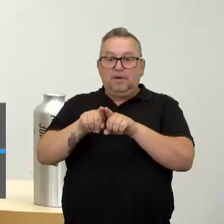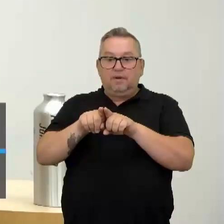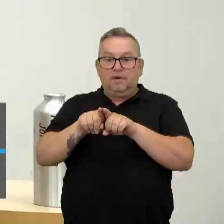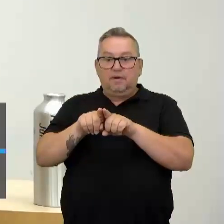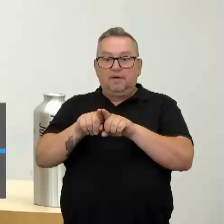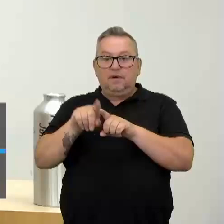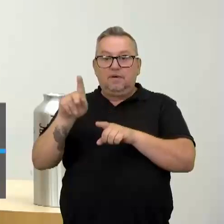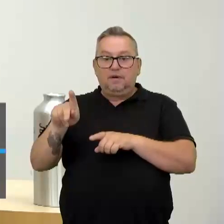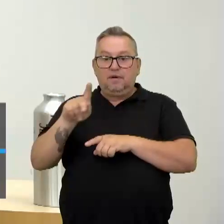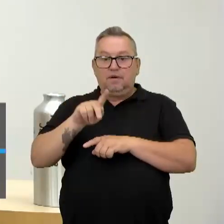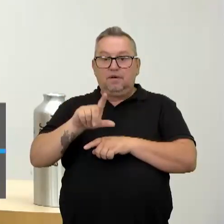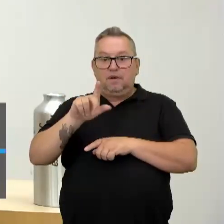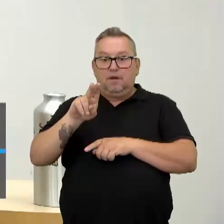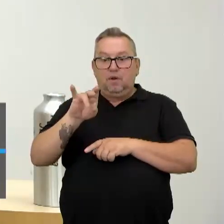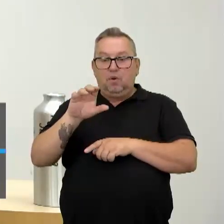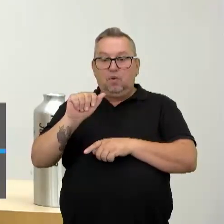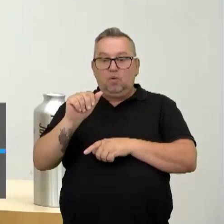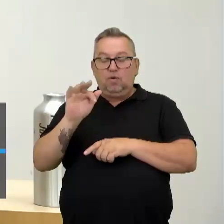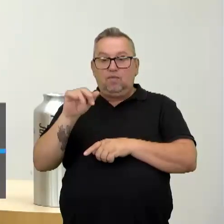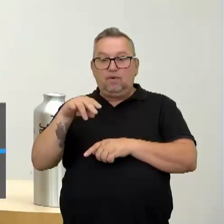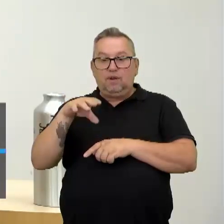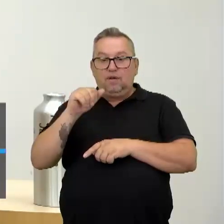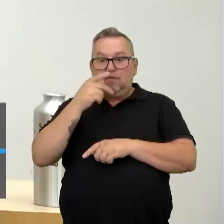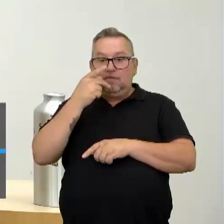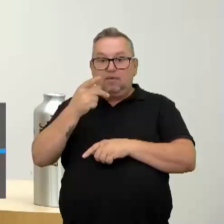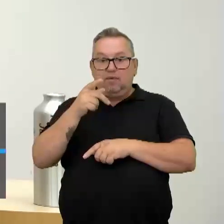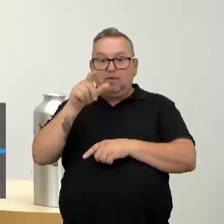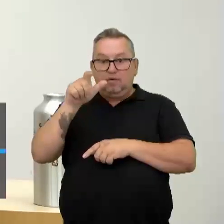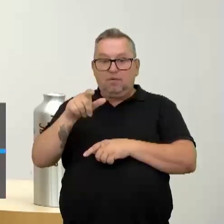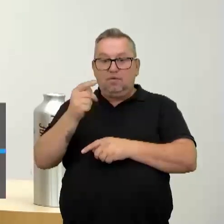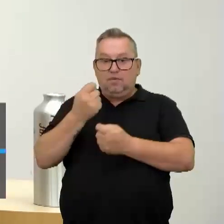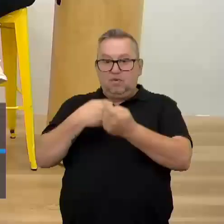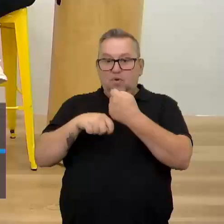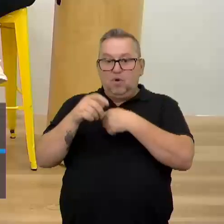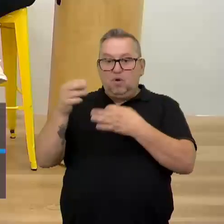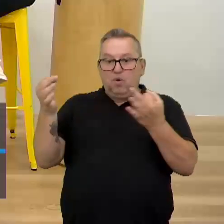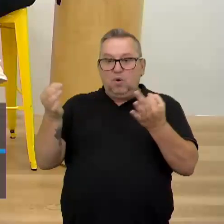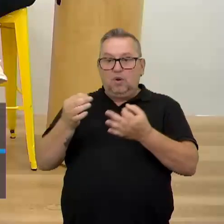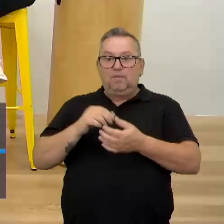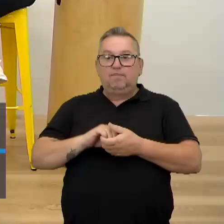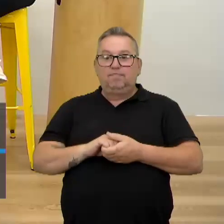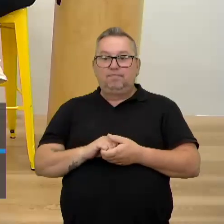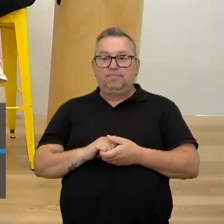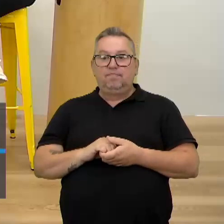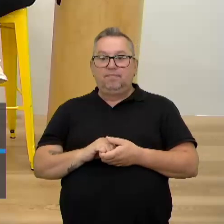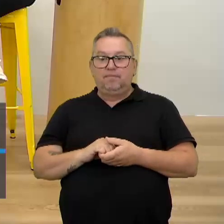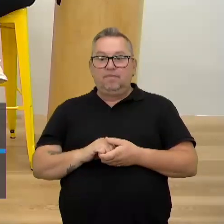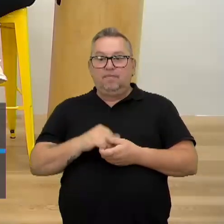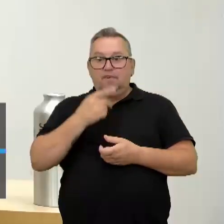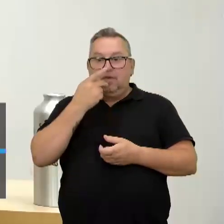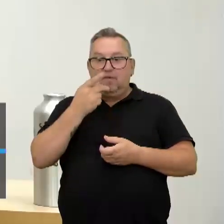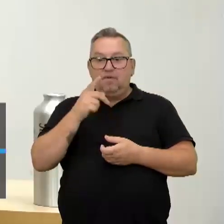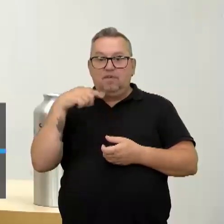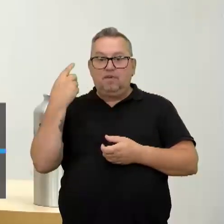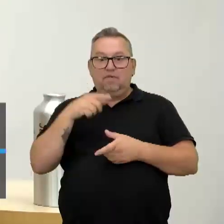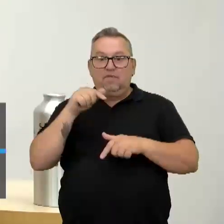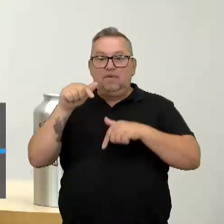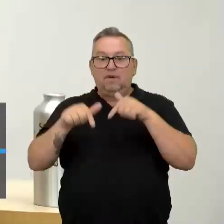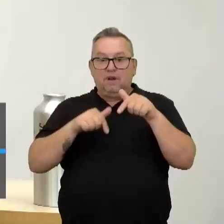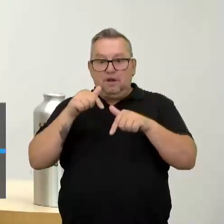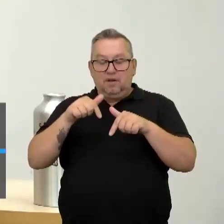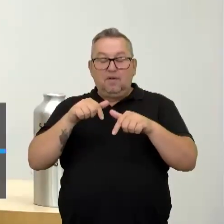aqui o que o professor Luiz Fernando está falando, que ele é uma pessoa ecologicamente correta. Então pode falar. Ele disse que ele vai trabalhar